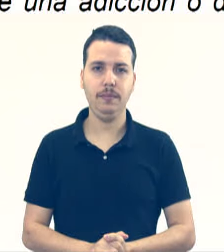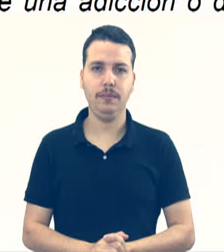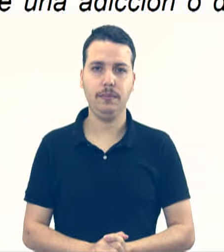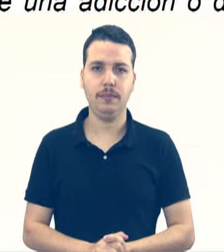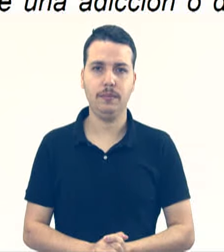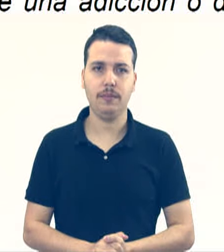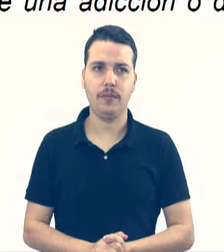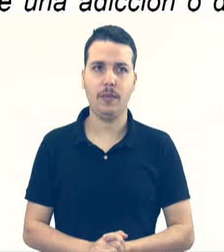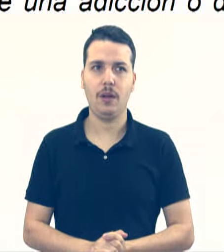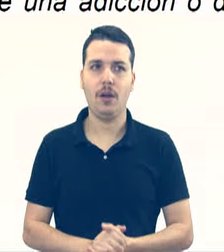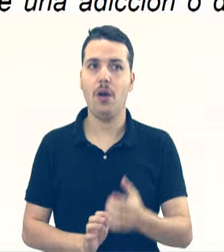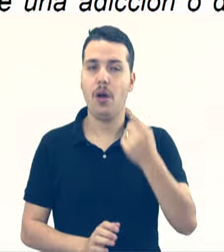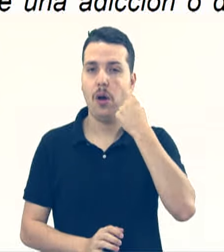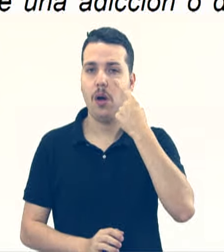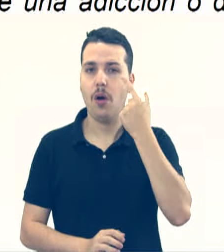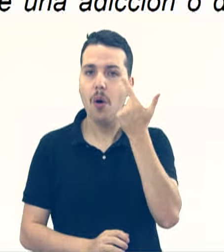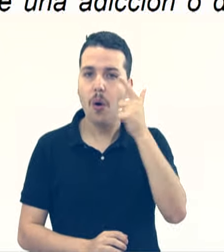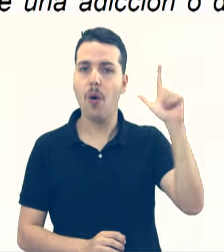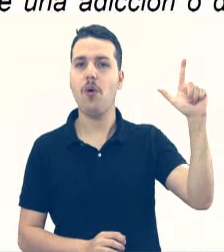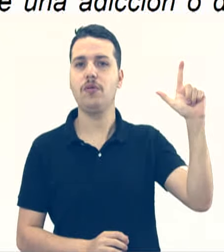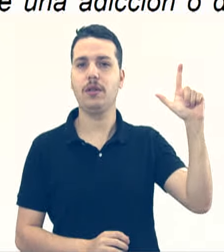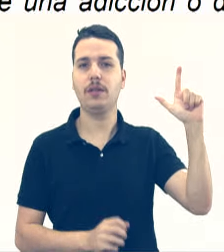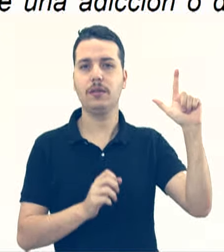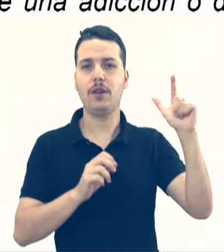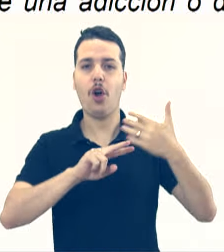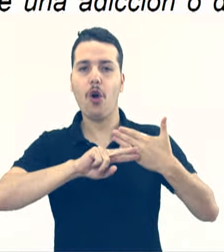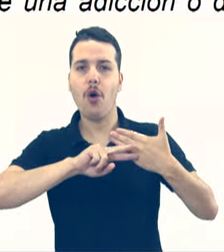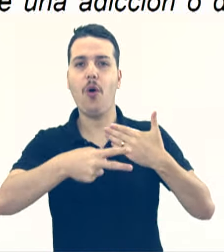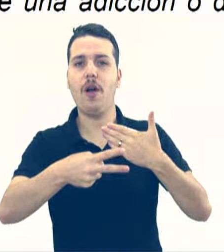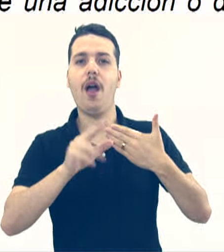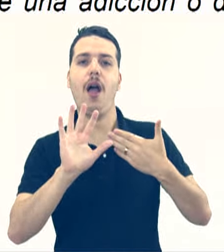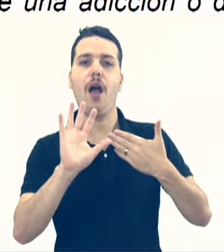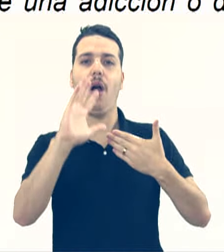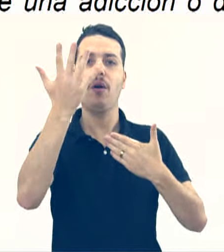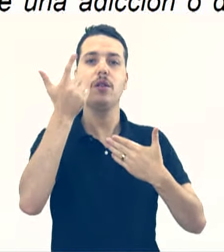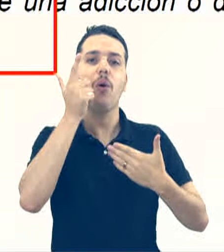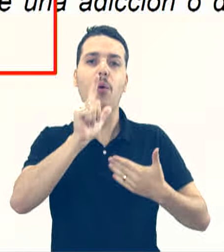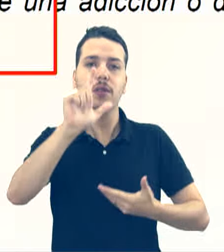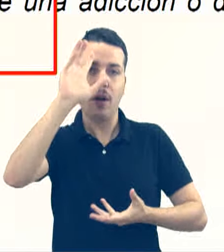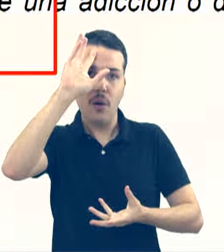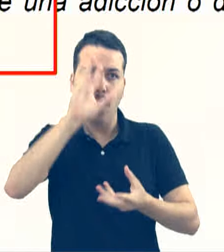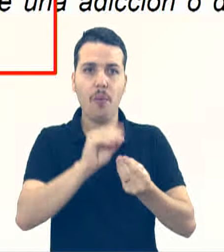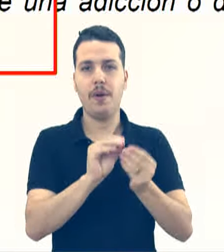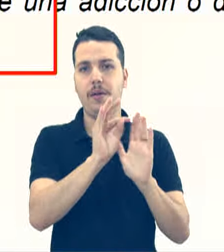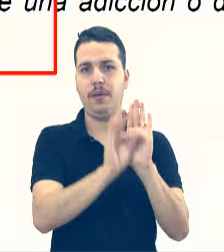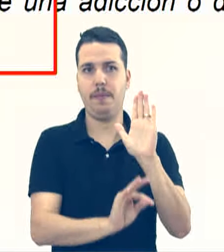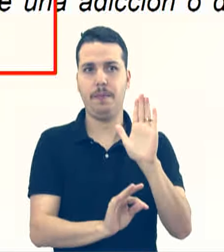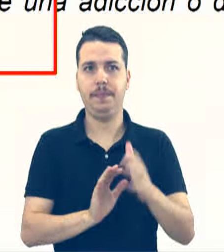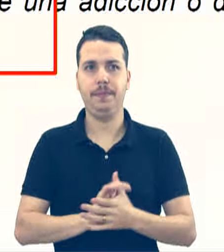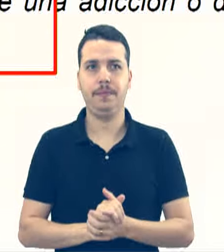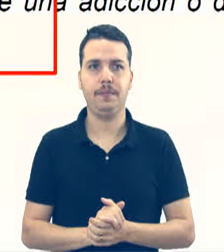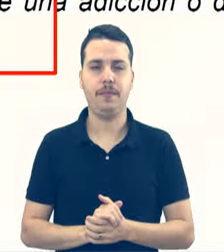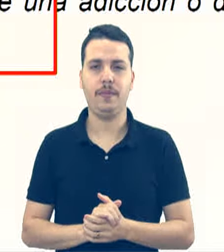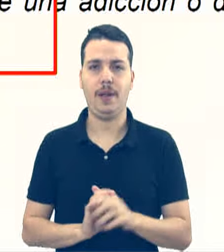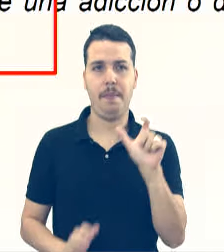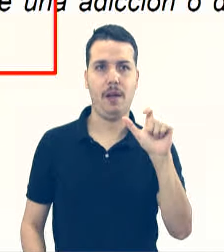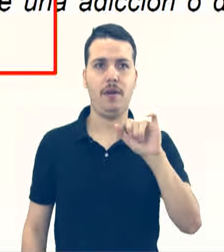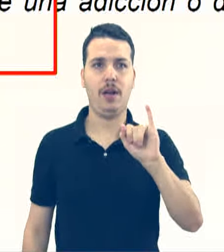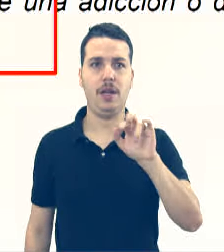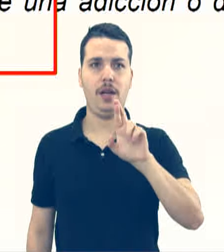observando aqui outras consequências que existem para a compreensão do texto.